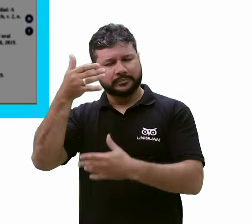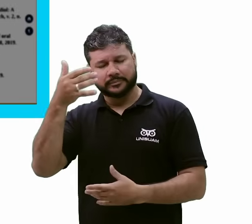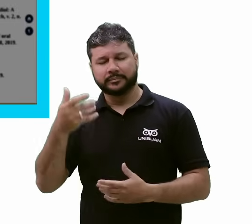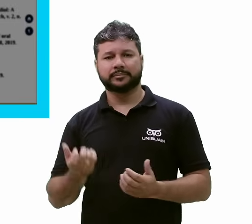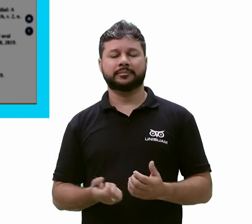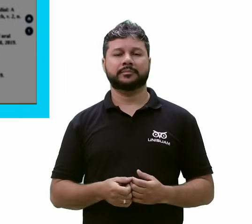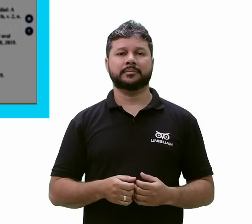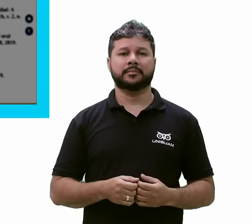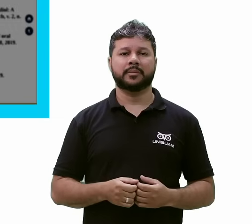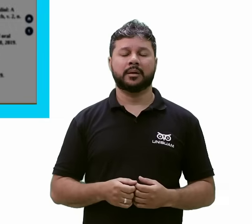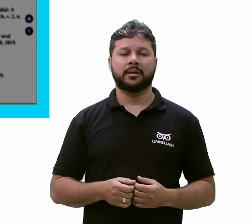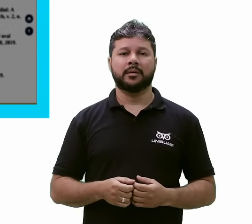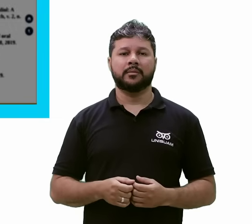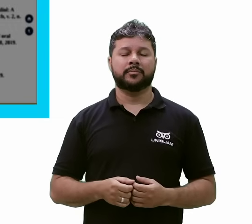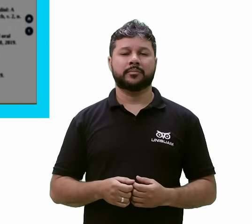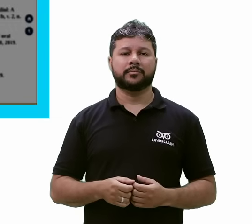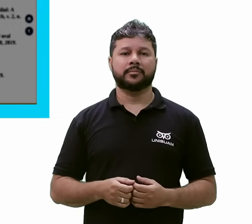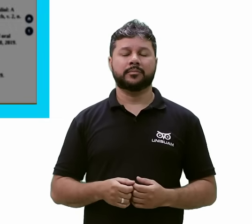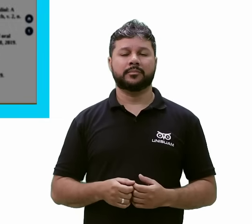milhares de textos.